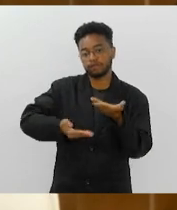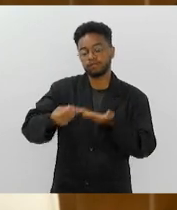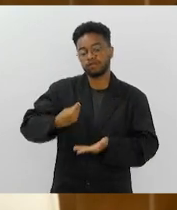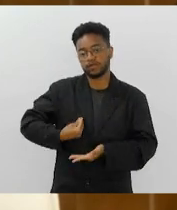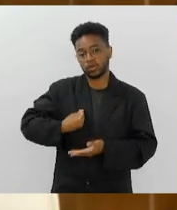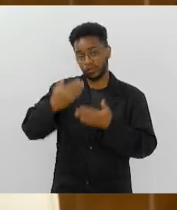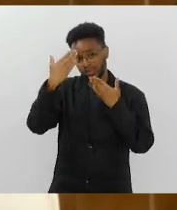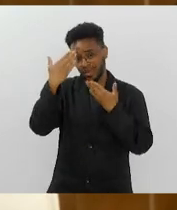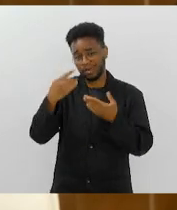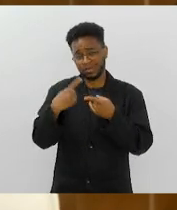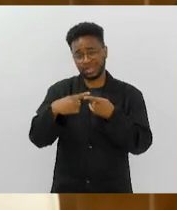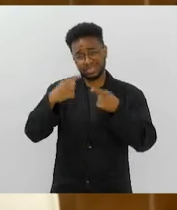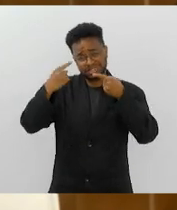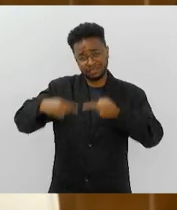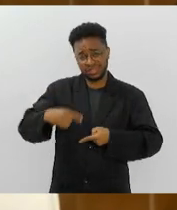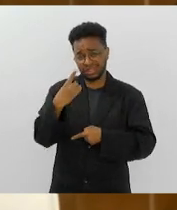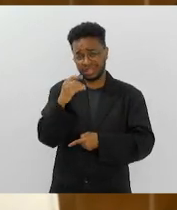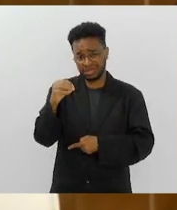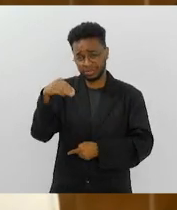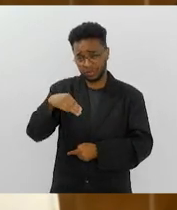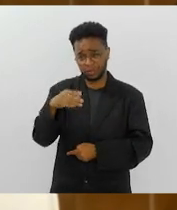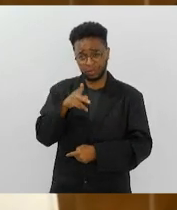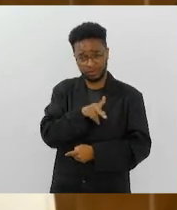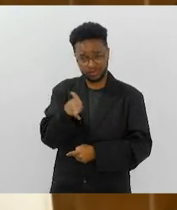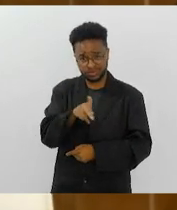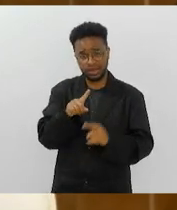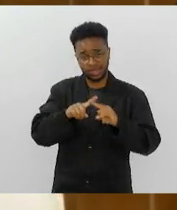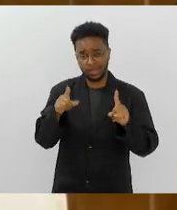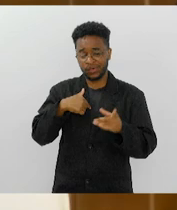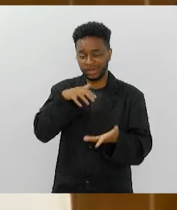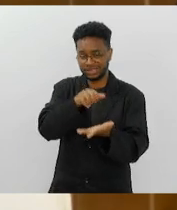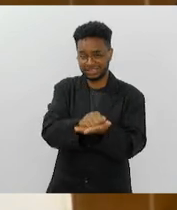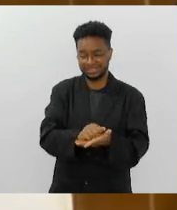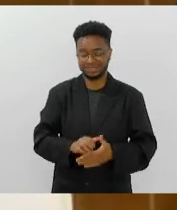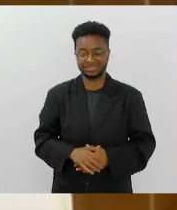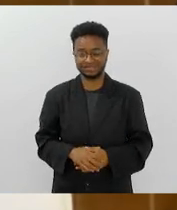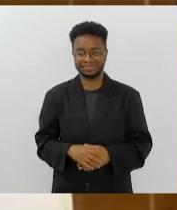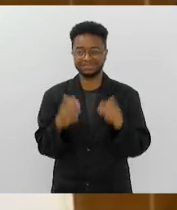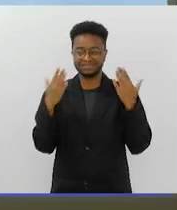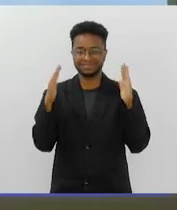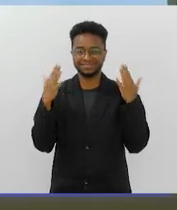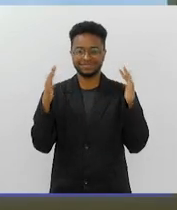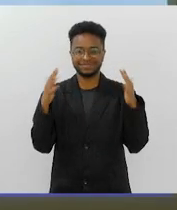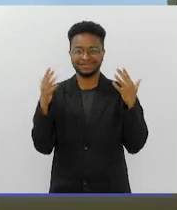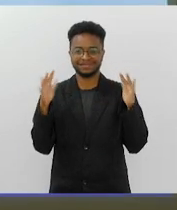10 minutos para a professora, viu? Deixo registrado.